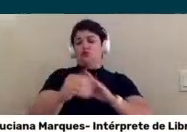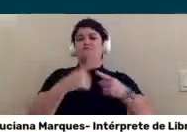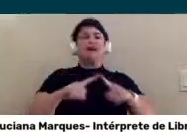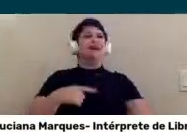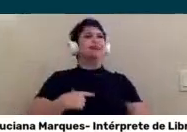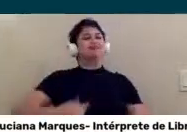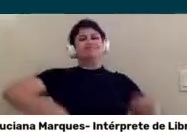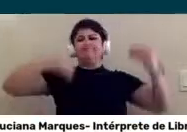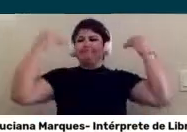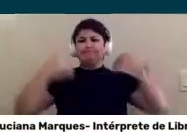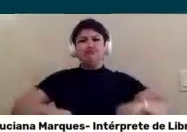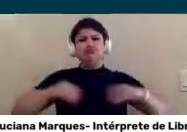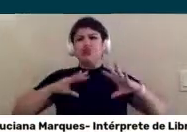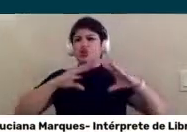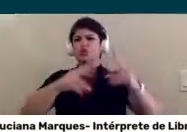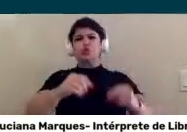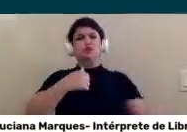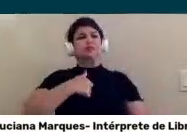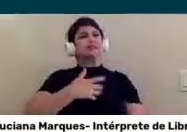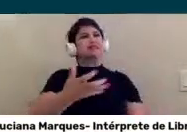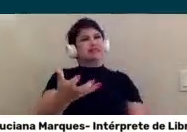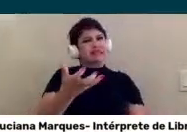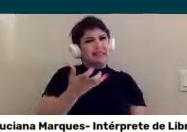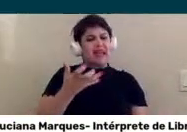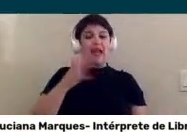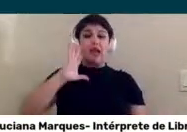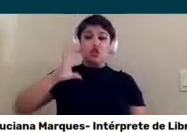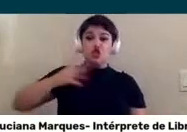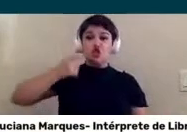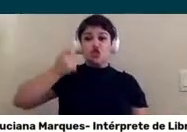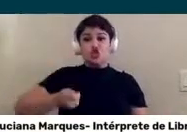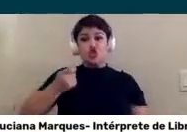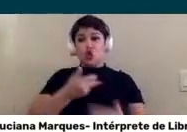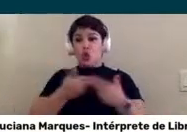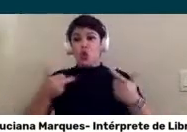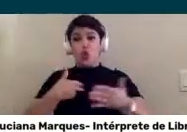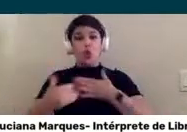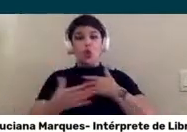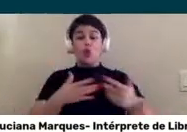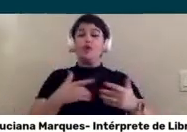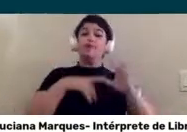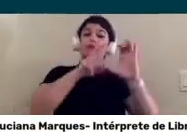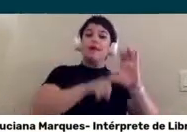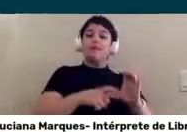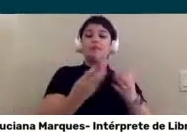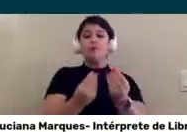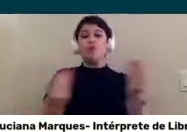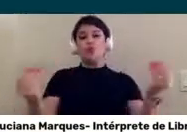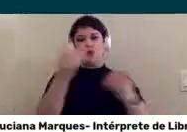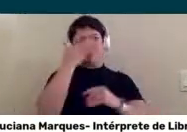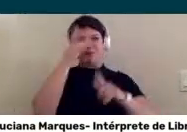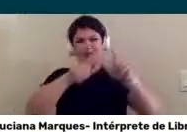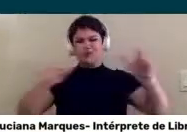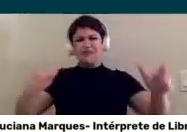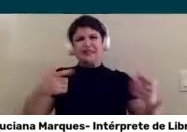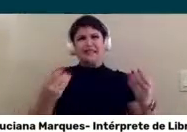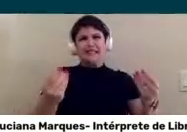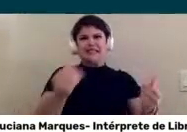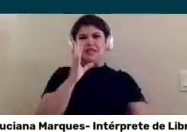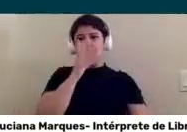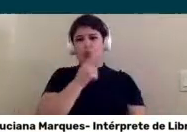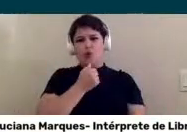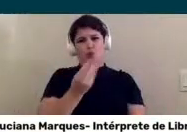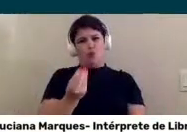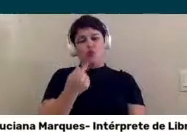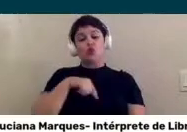coisa de que para qualquer decisão, qualquer alteraçãozinha, você dependia de muita gente, né? Então, o que é que a gente entendeu desse